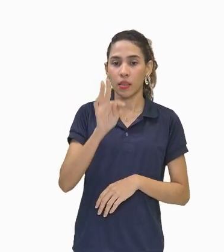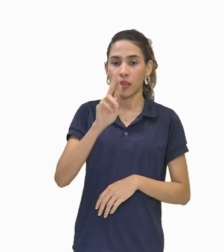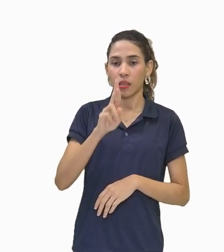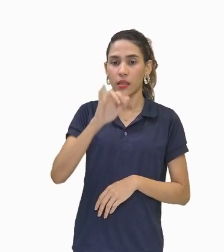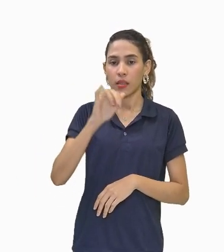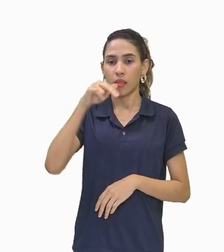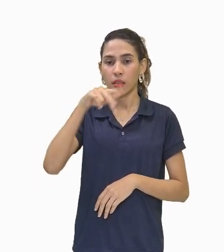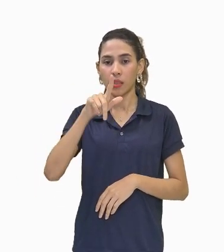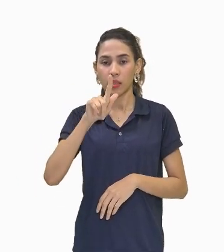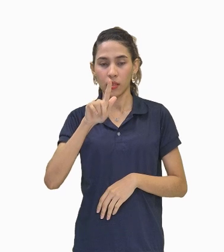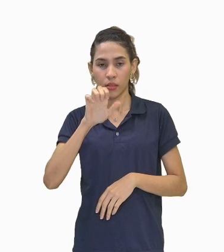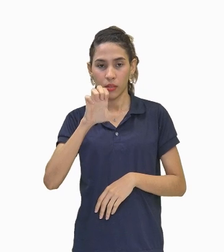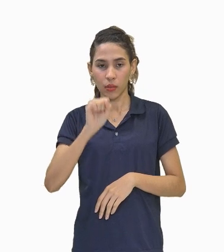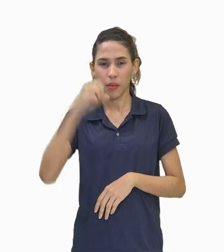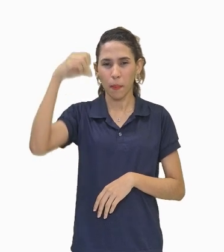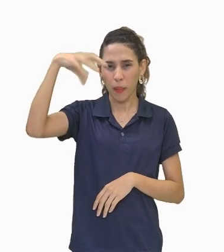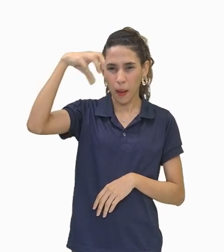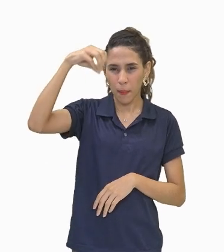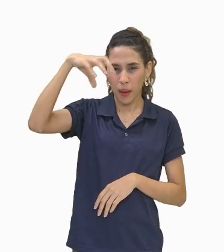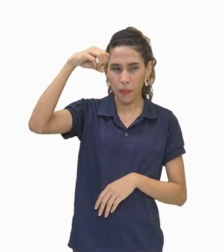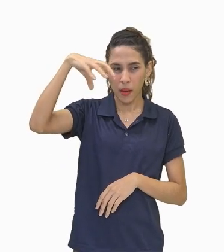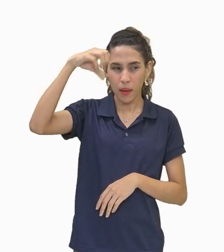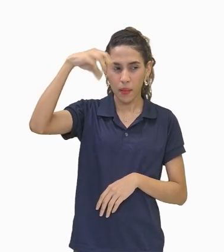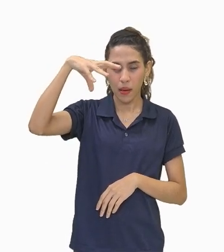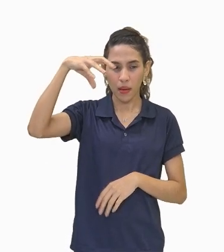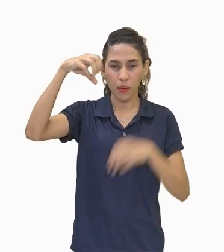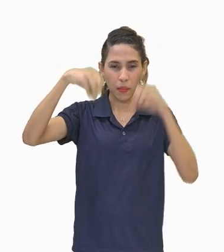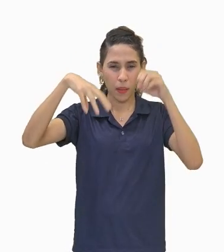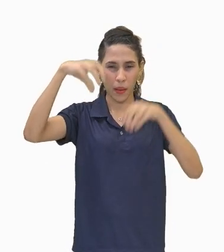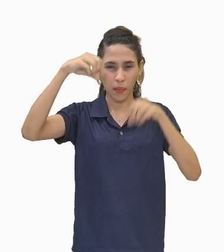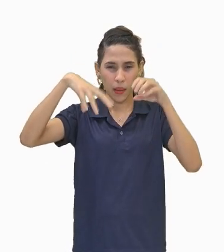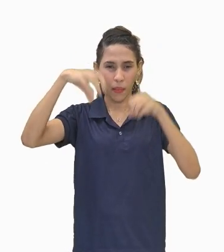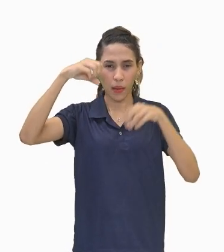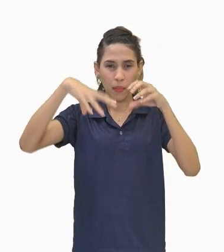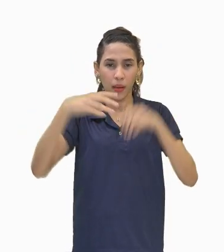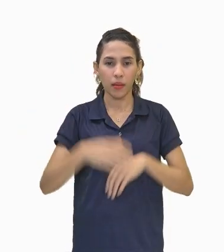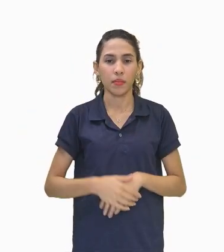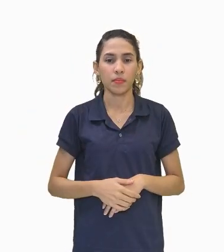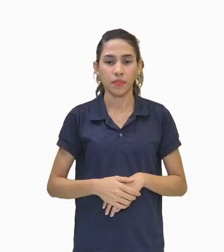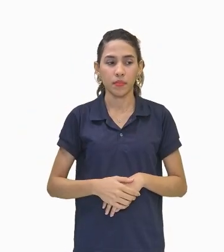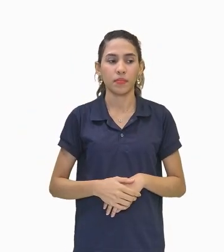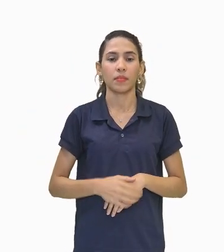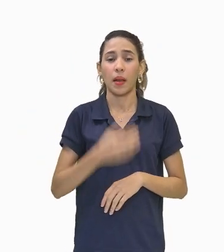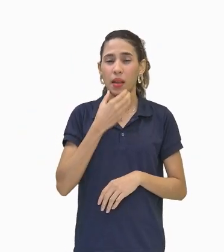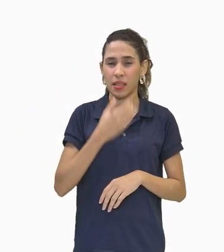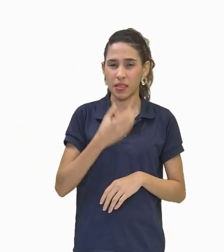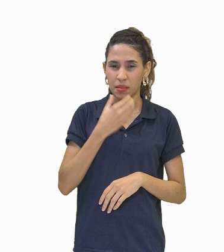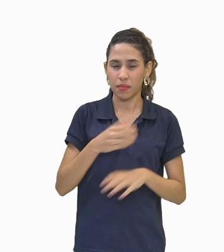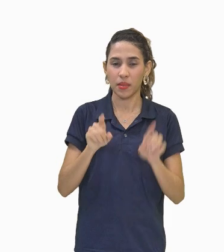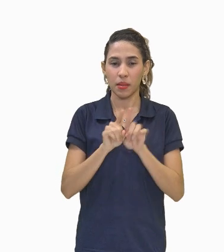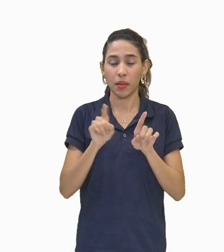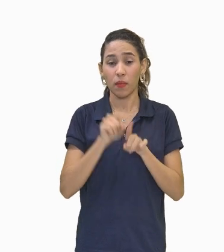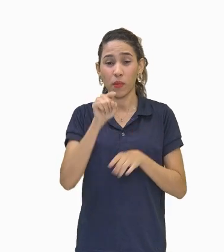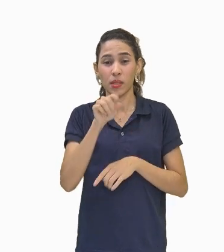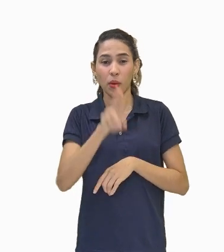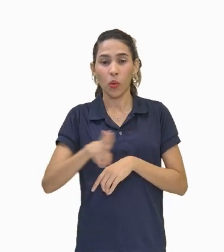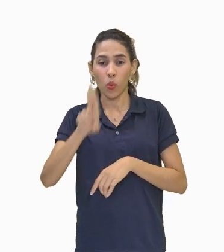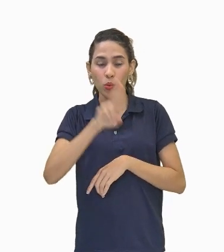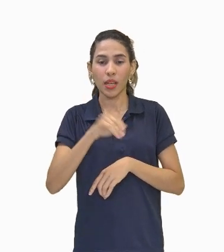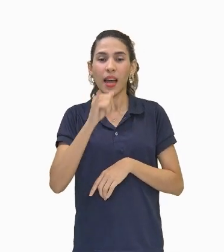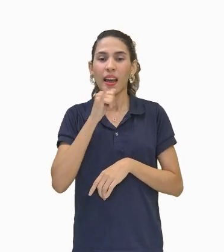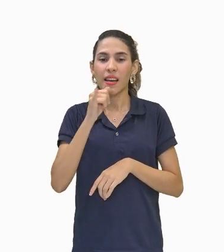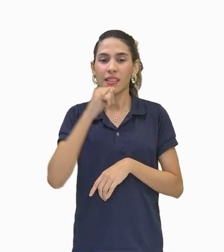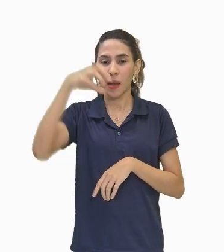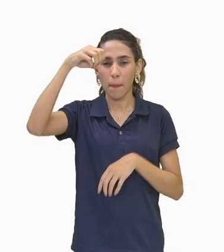série, você utiliza os pisca-piscas em série para aumentar a tensão. Já em